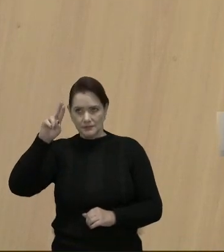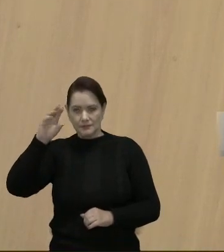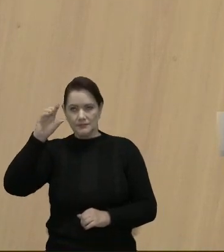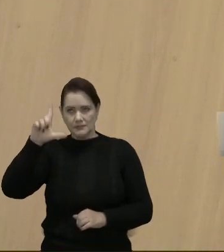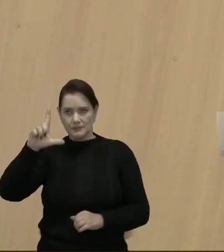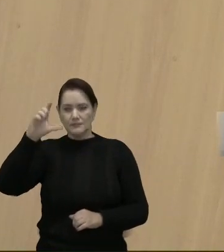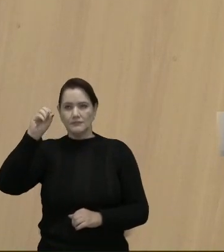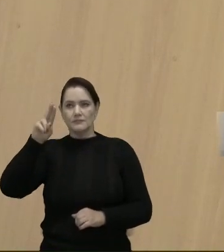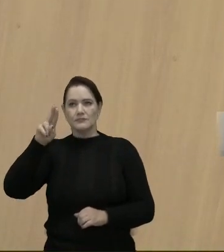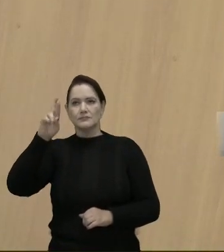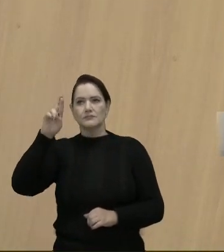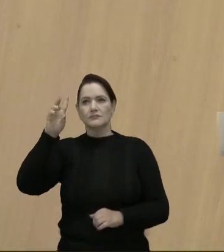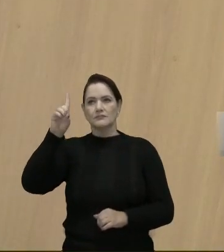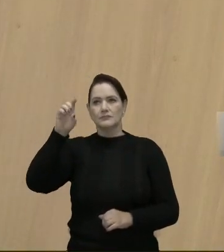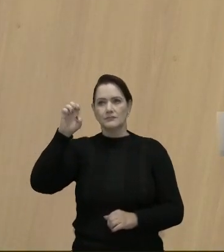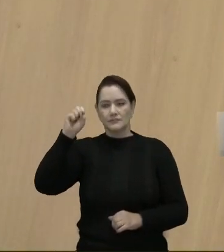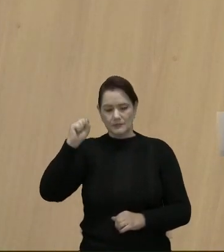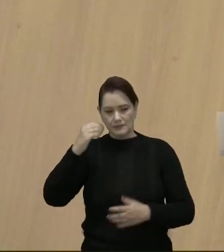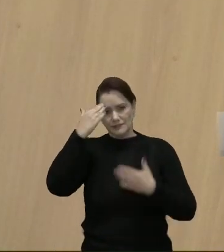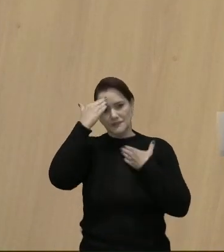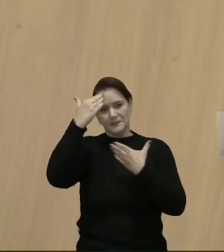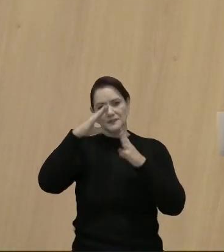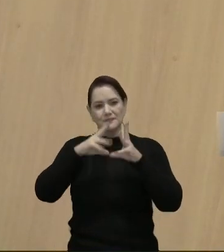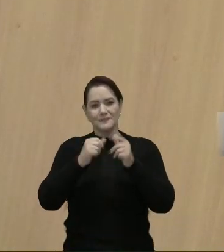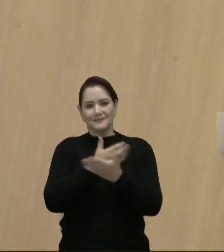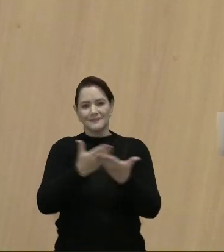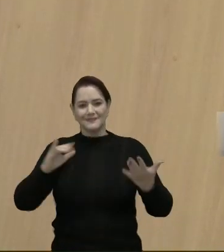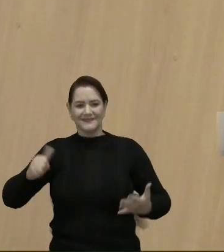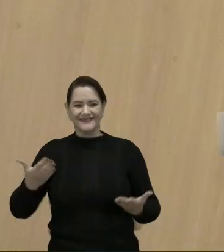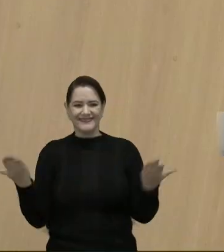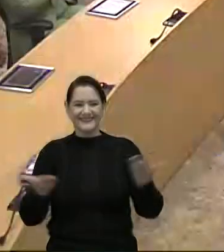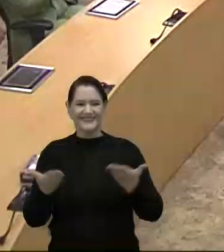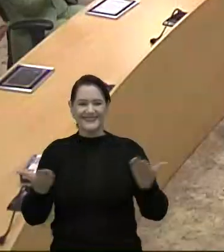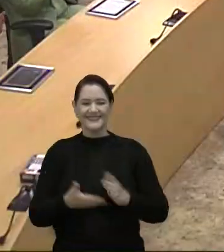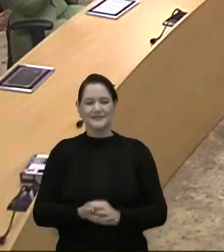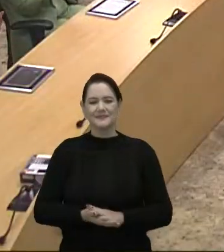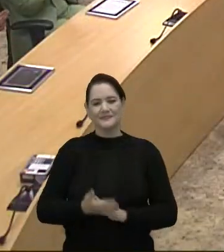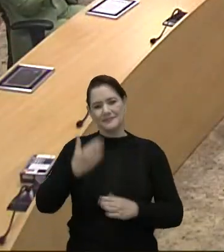muito obrigada a todos e pela oportunidade de estar aqui. Obrigada.